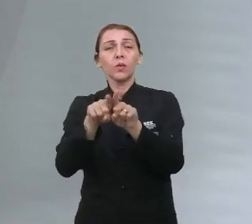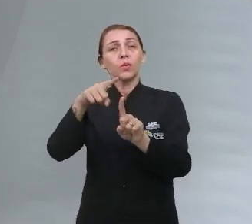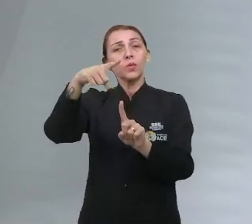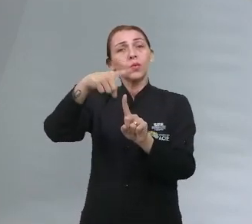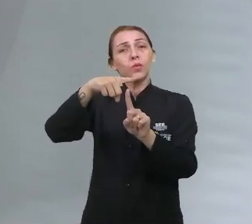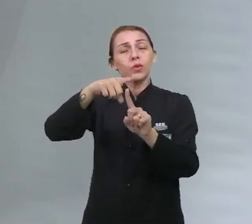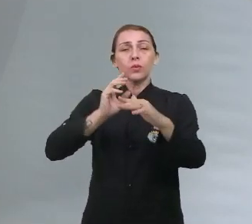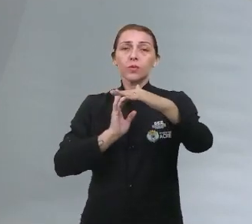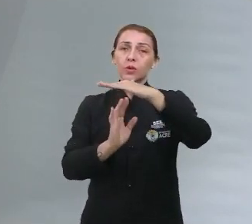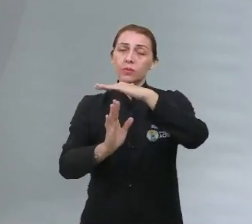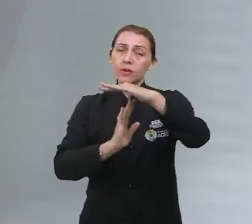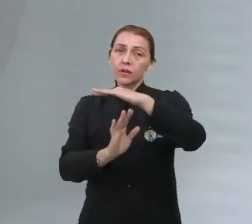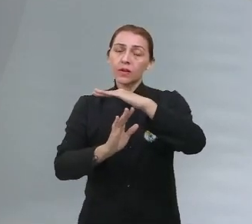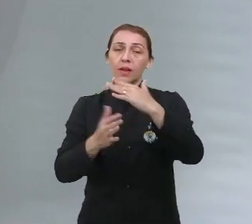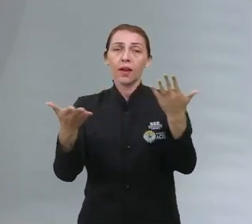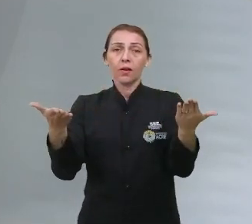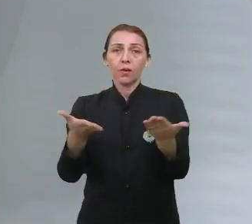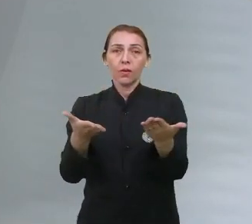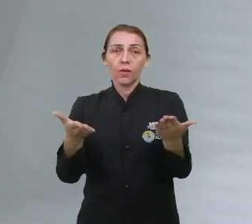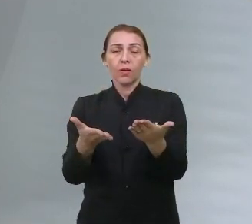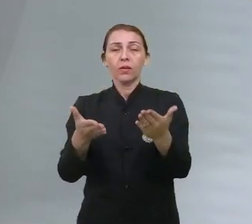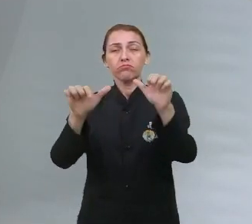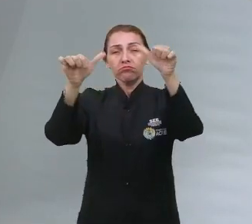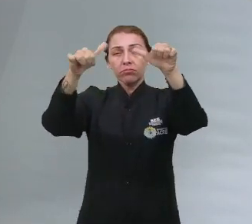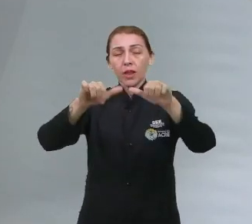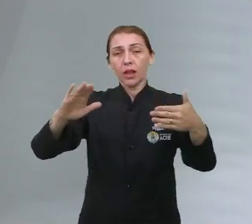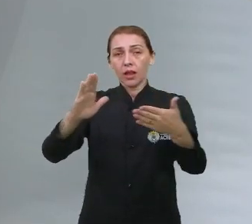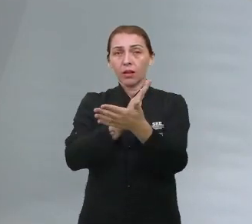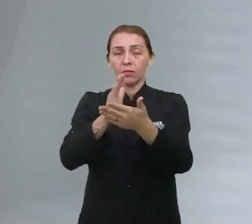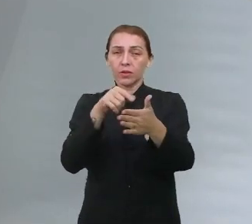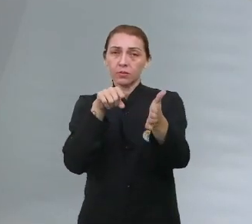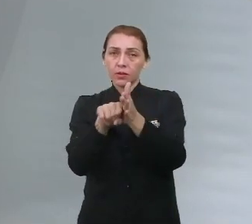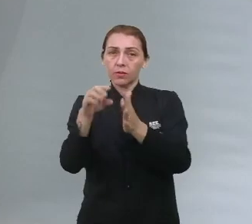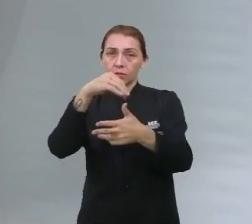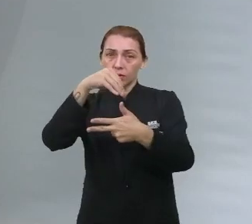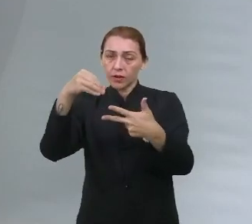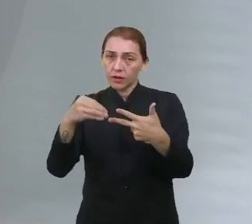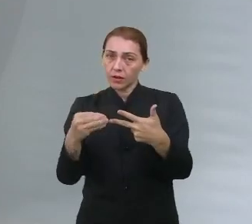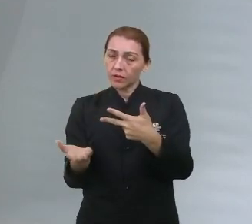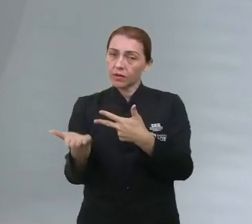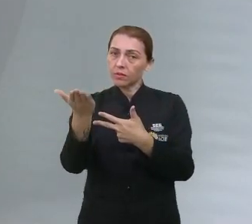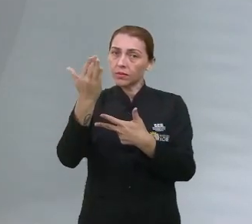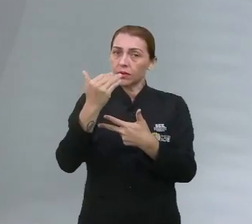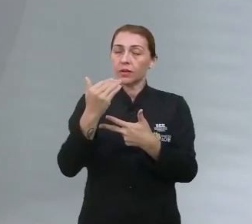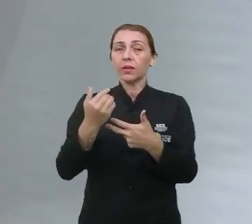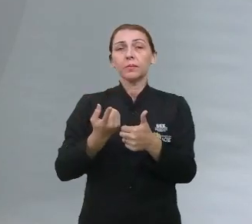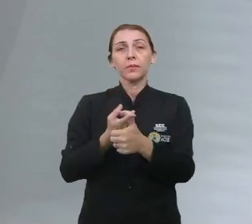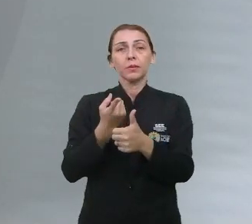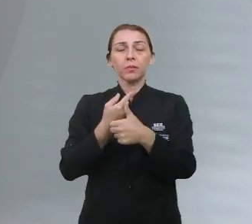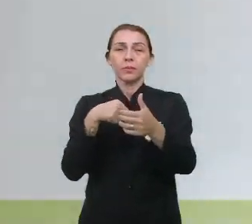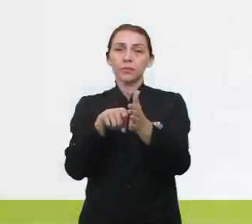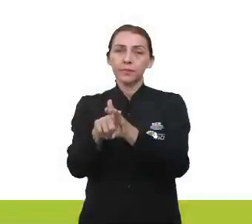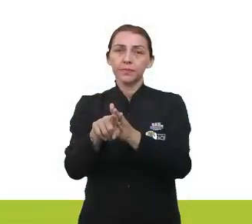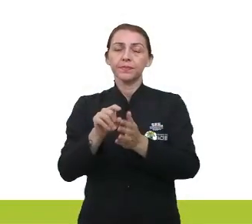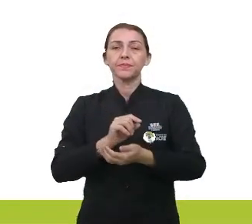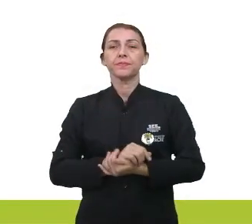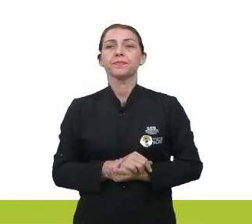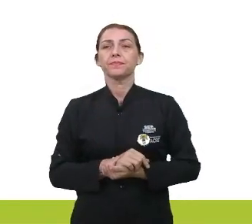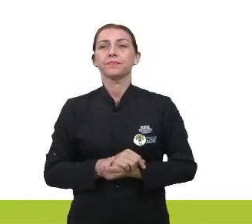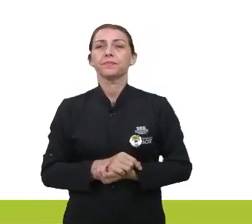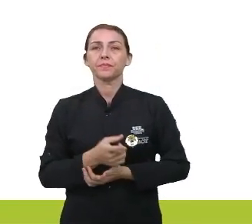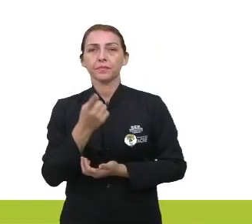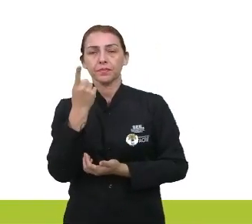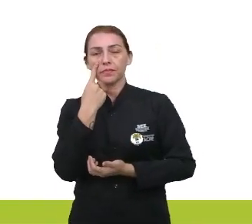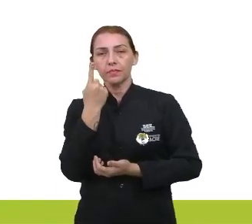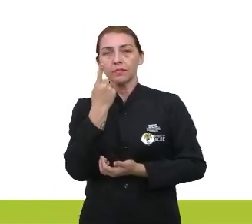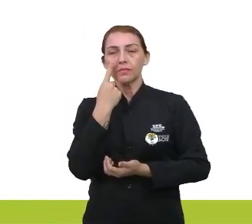de migrações e agora nós vamos analisar algumas questões do Enem. Vamos então à nossa primeira questão? Olha